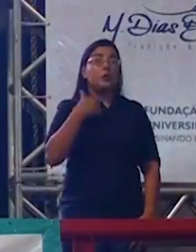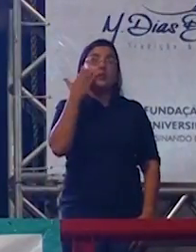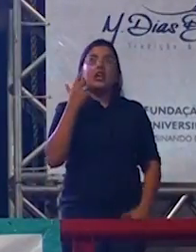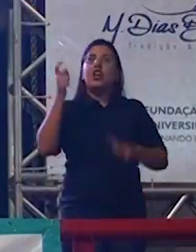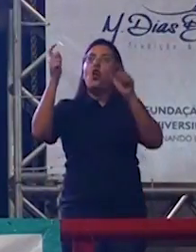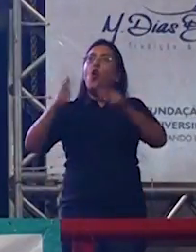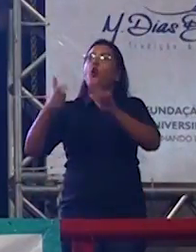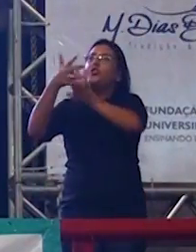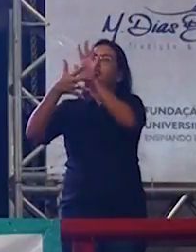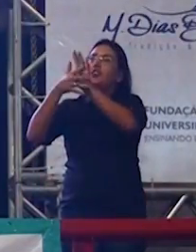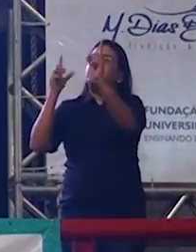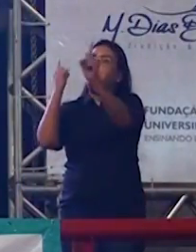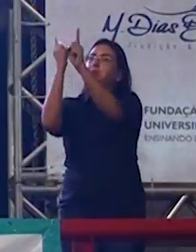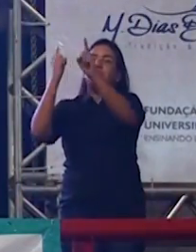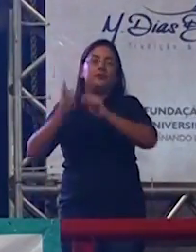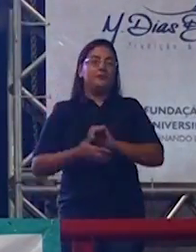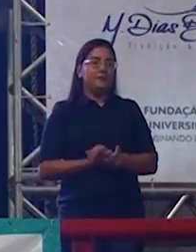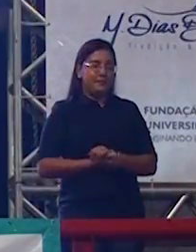resposta.